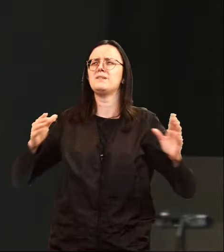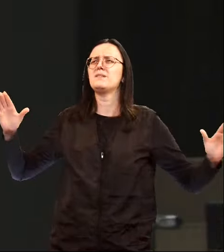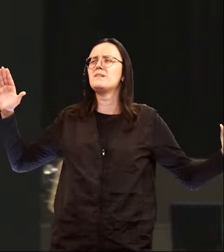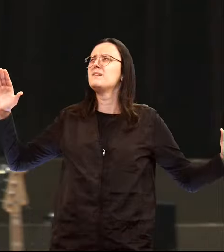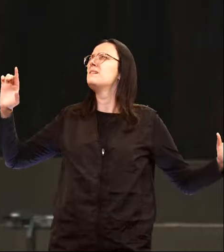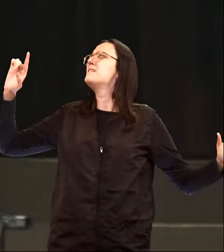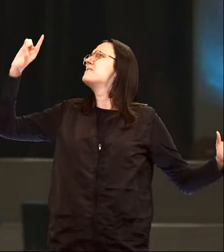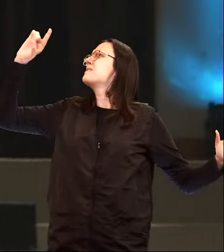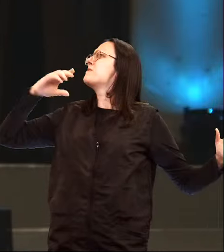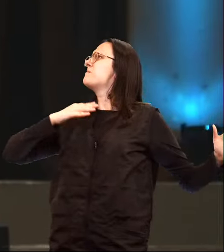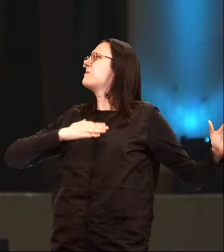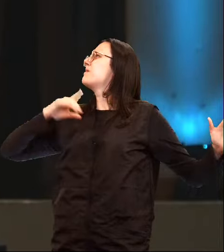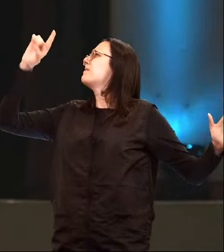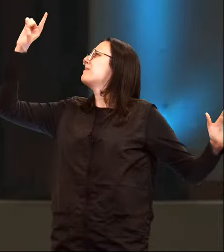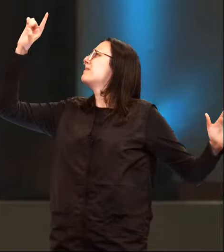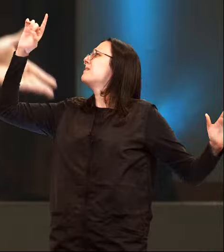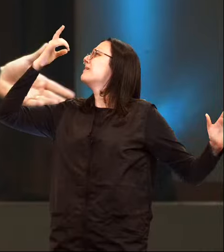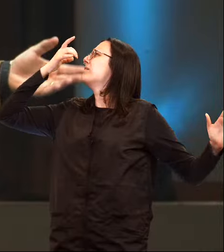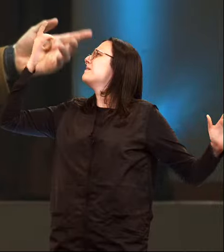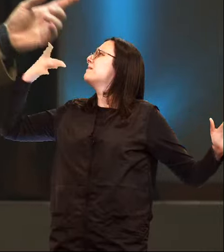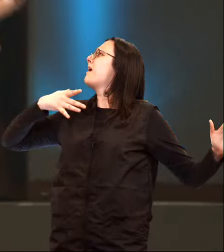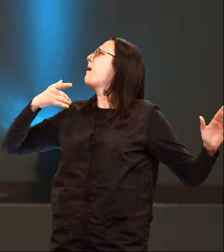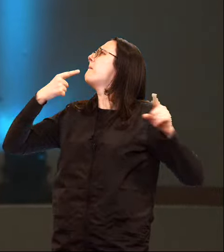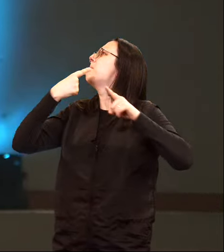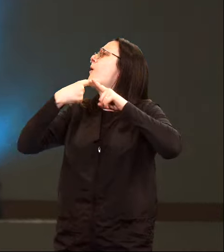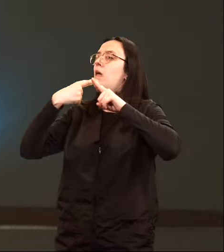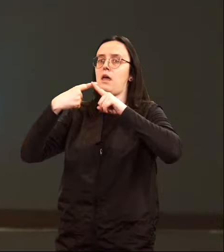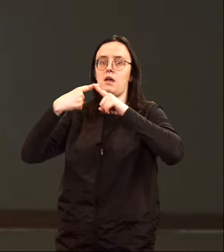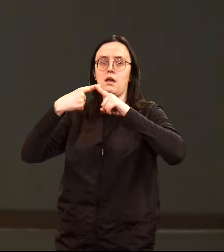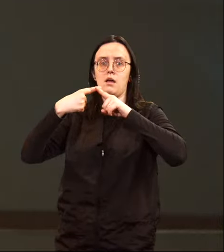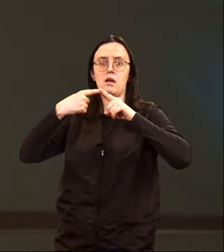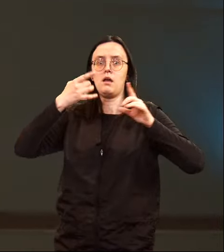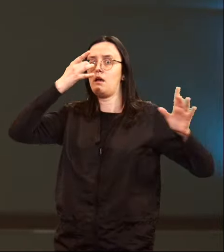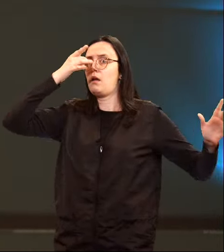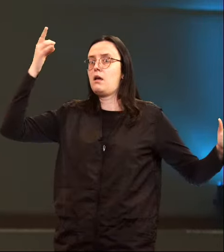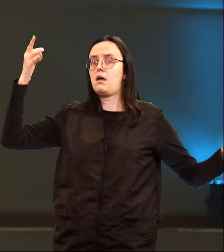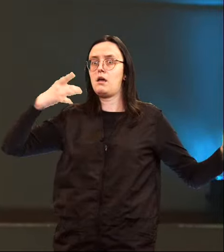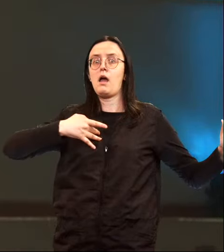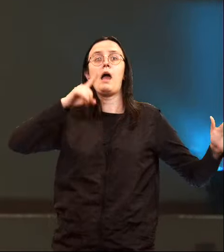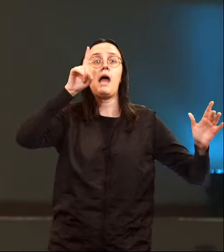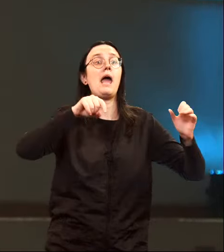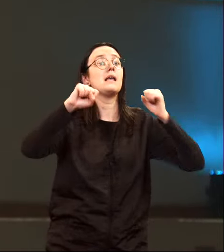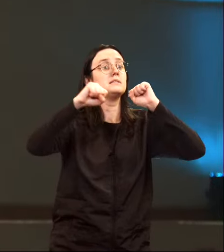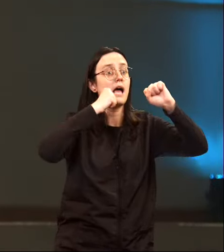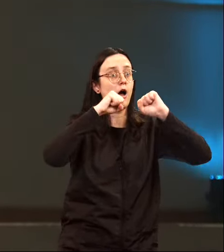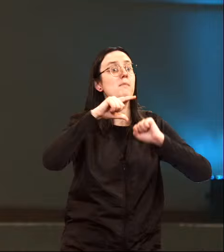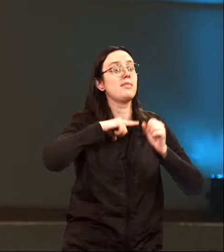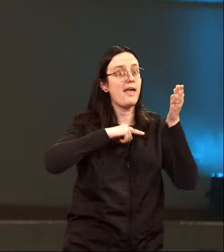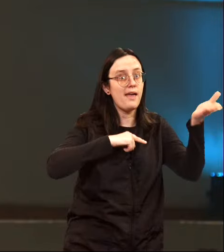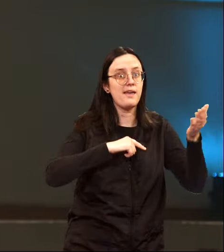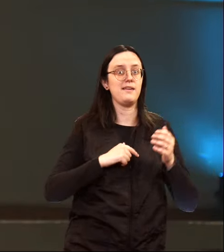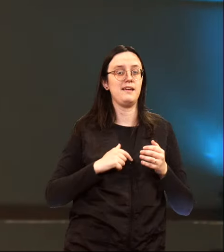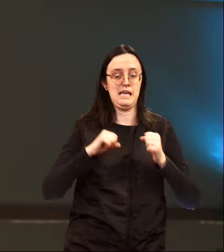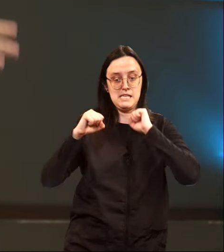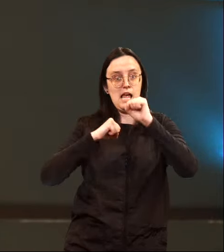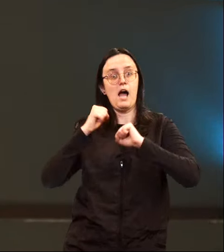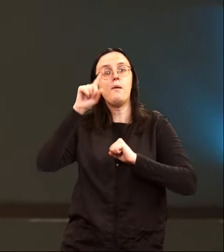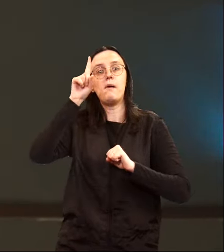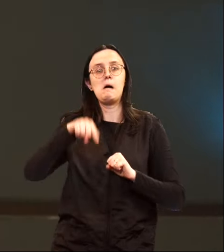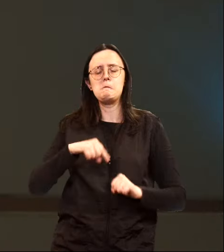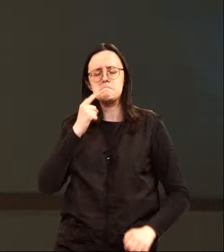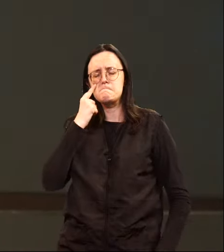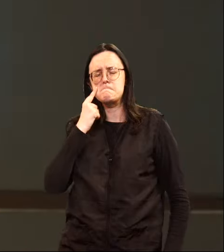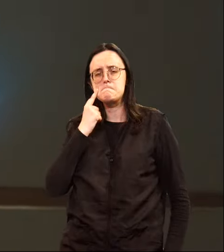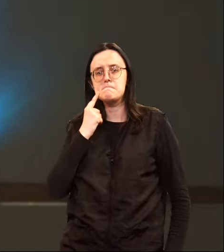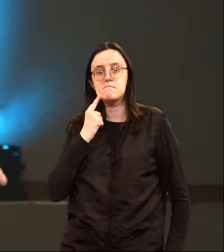meu, por que me desamparaste? Ele está citando um salmo de lamentação. É uma